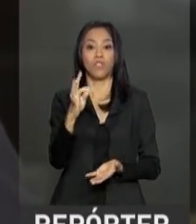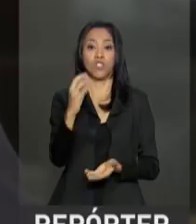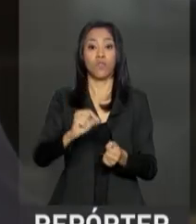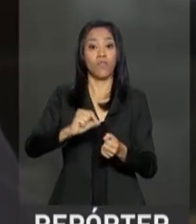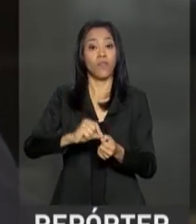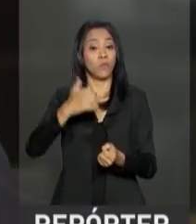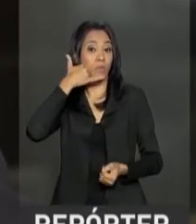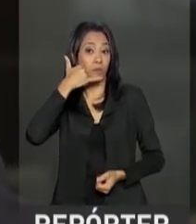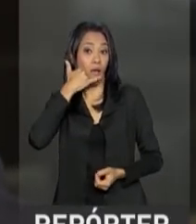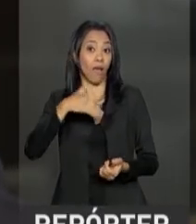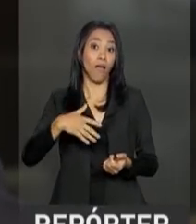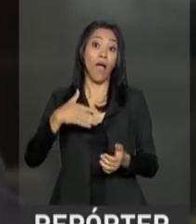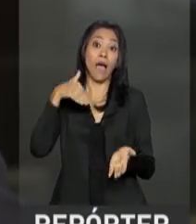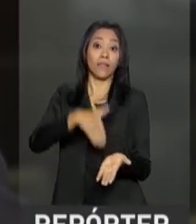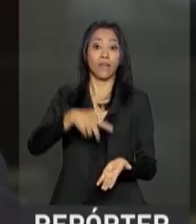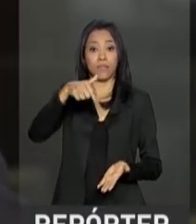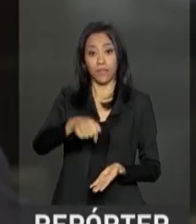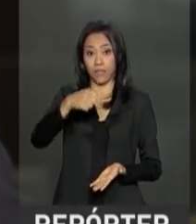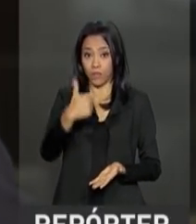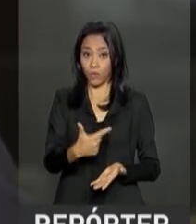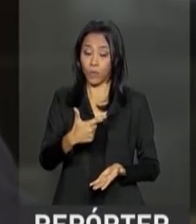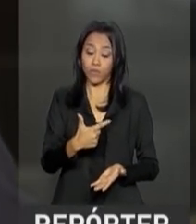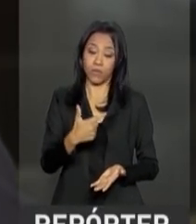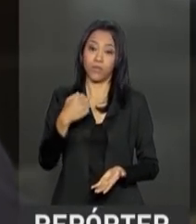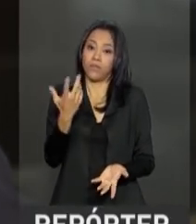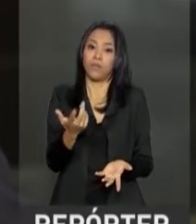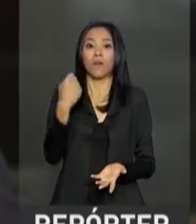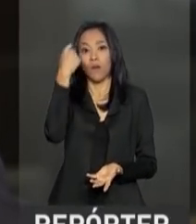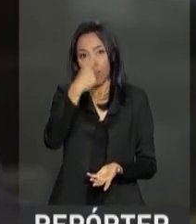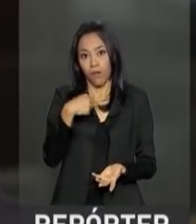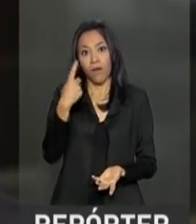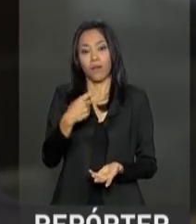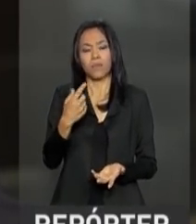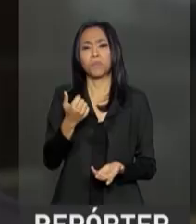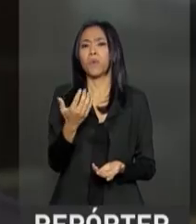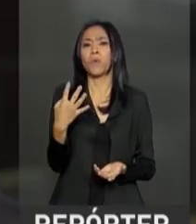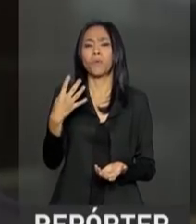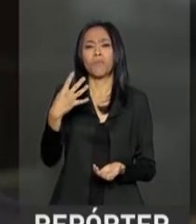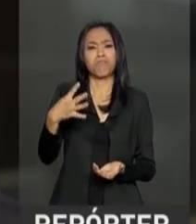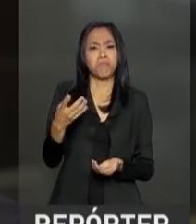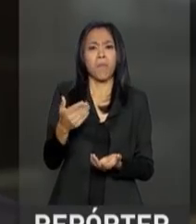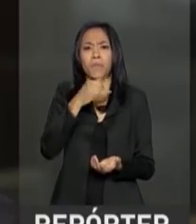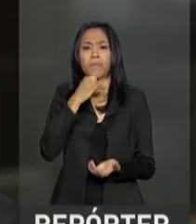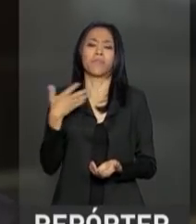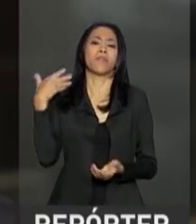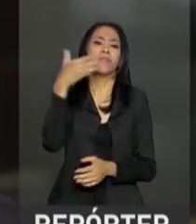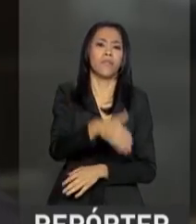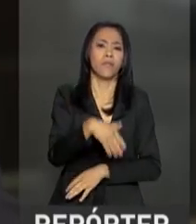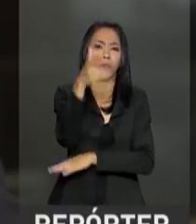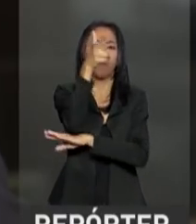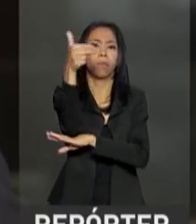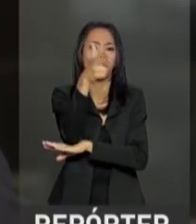72 até 72 horas apenas por 40 dólares que nós tínhamos antes 150 dólares irão a embaixada levar 30 40 dias